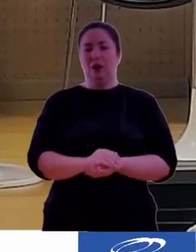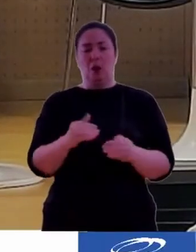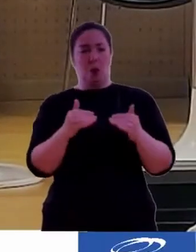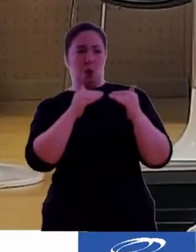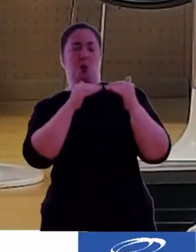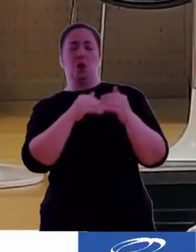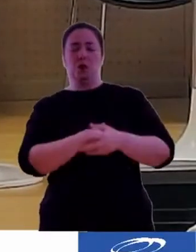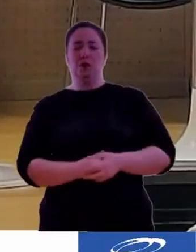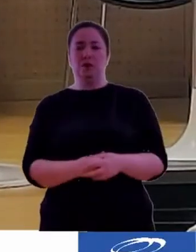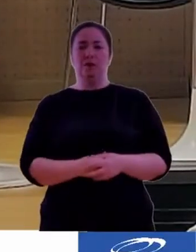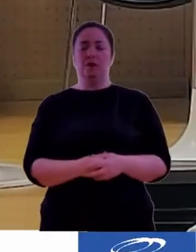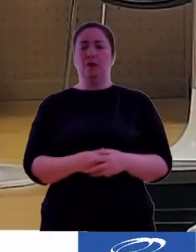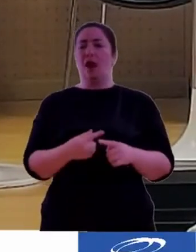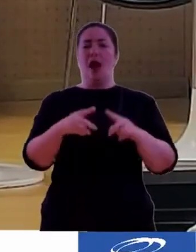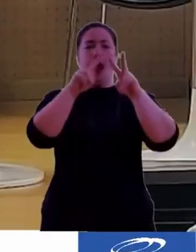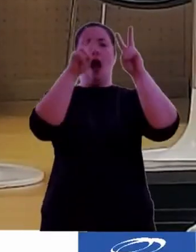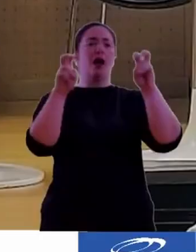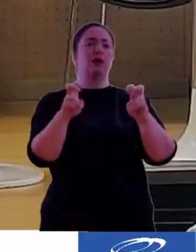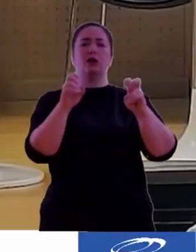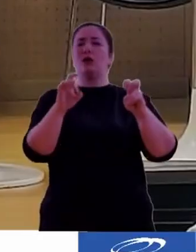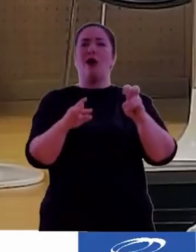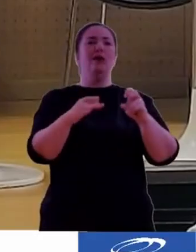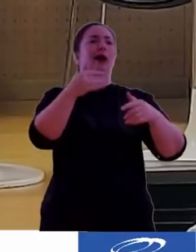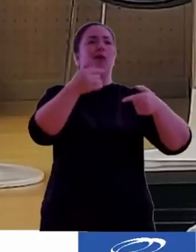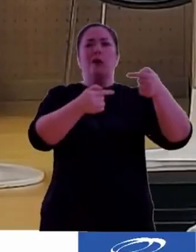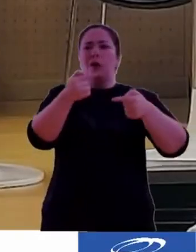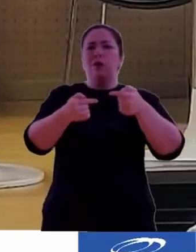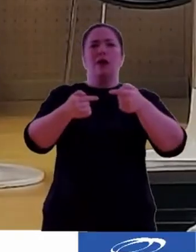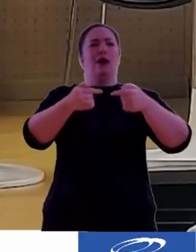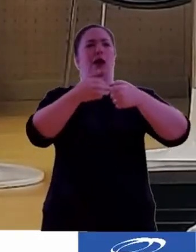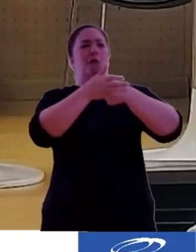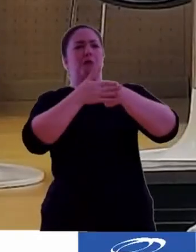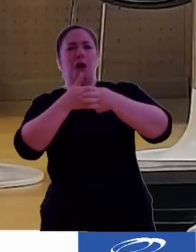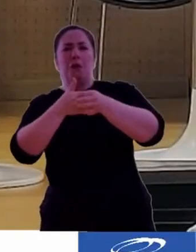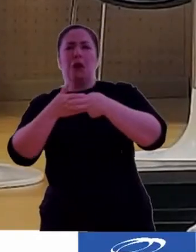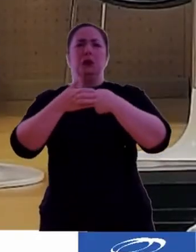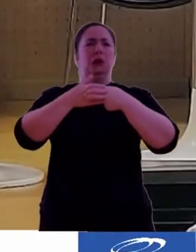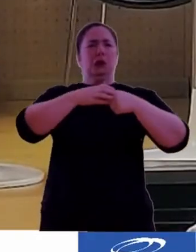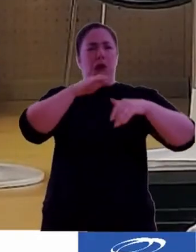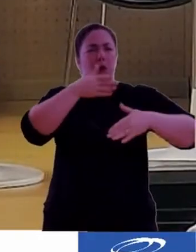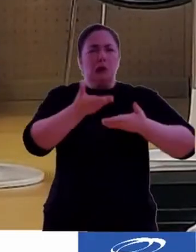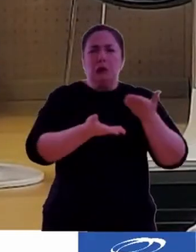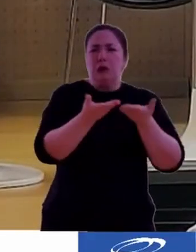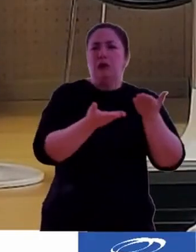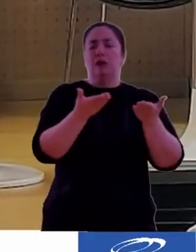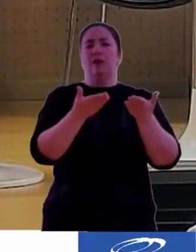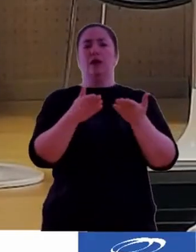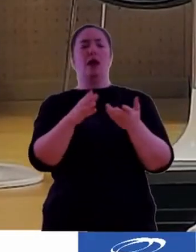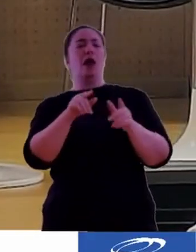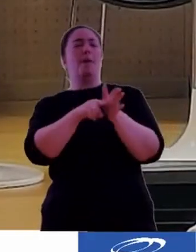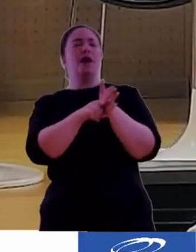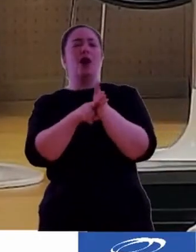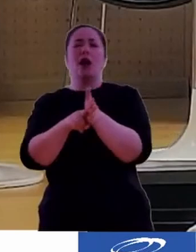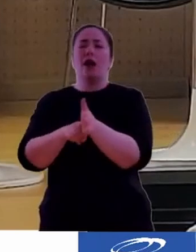um assunto que só a gente discutindo, estudando, conhecendo as evidências, reconhecendo as lacunas